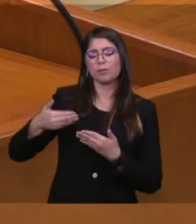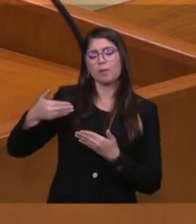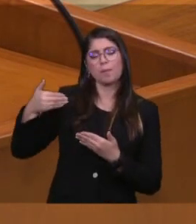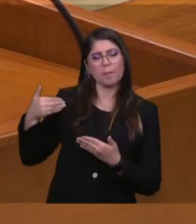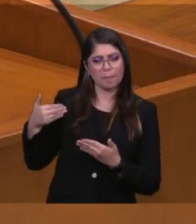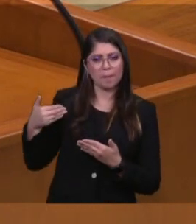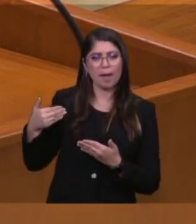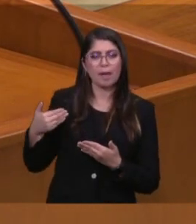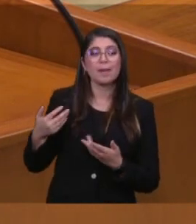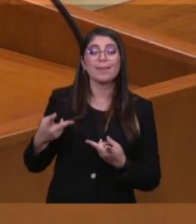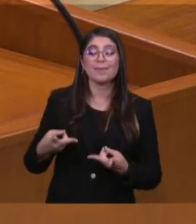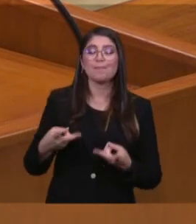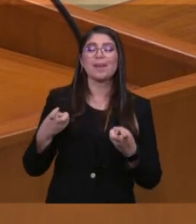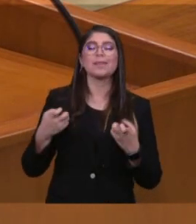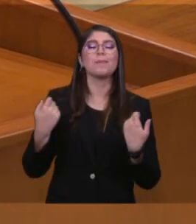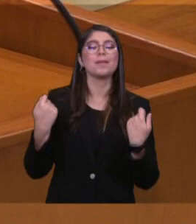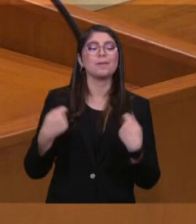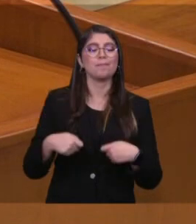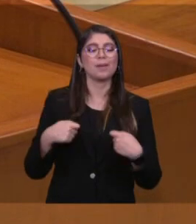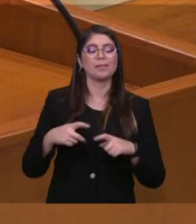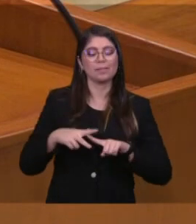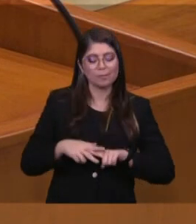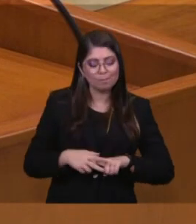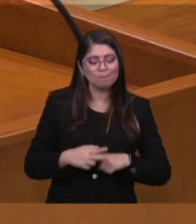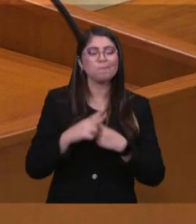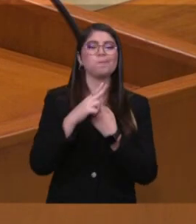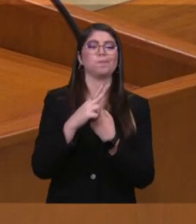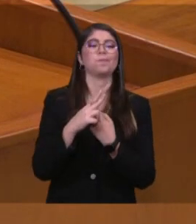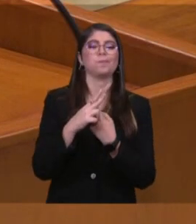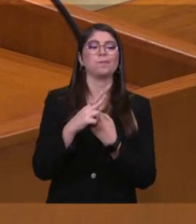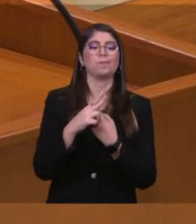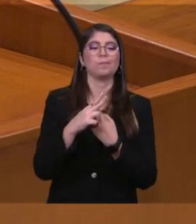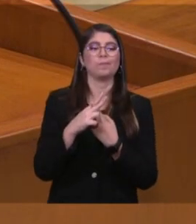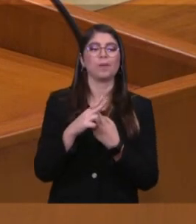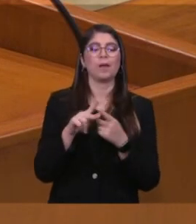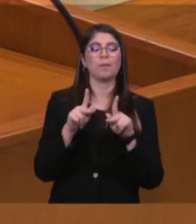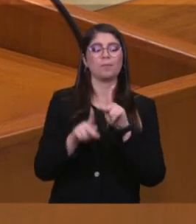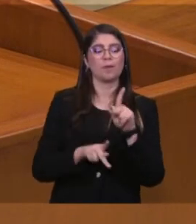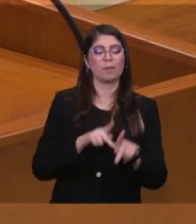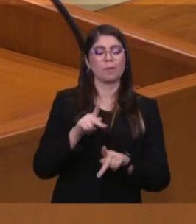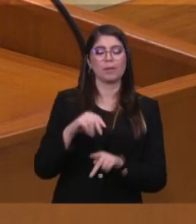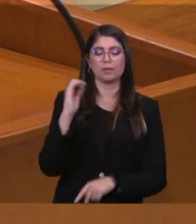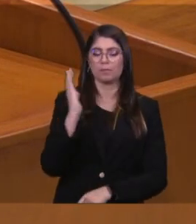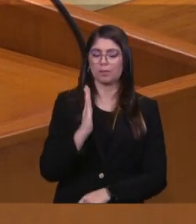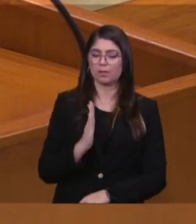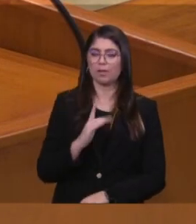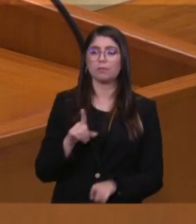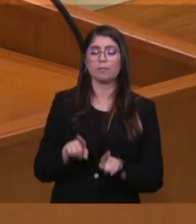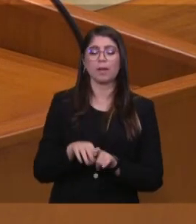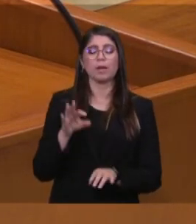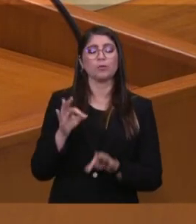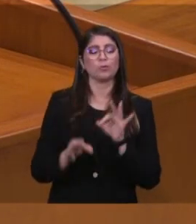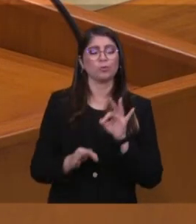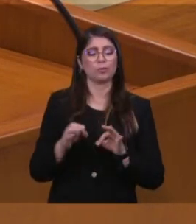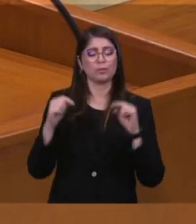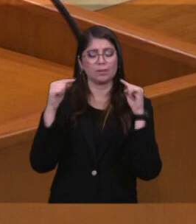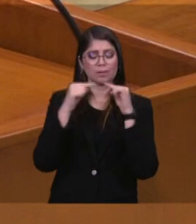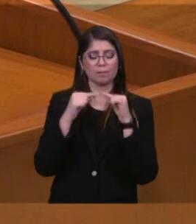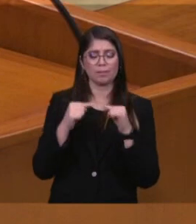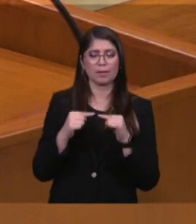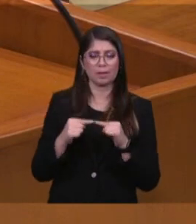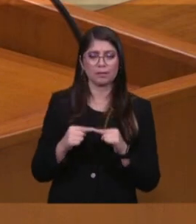que reconhecem a necessária reparação para a população brasileira e a justiça e a aplicação da